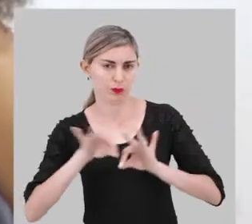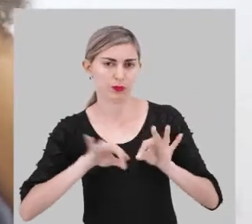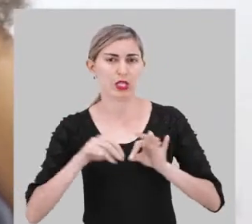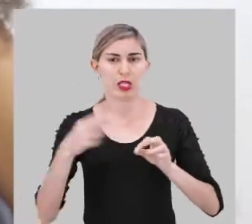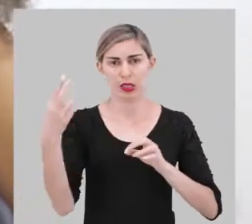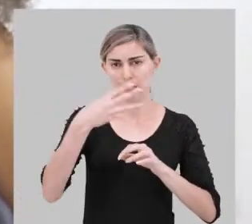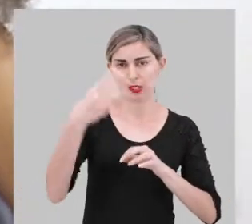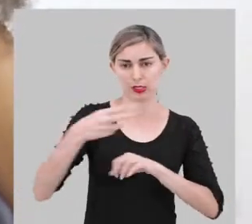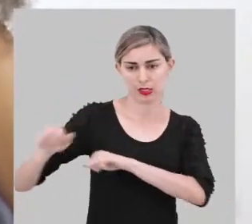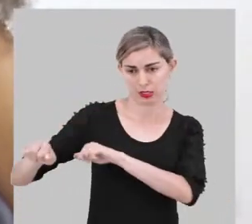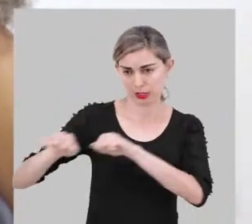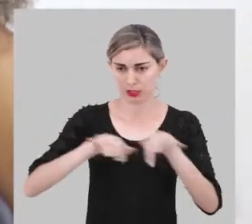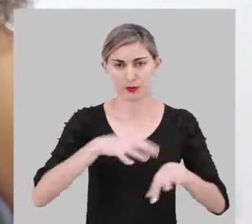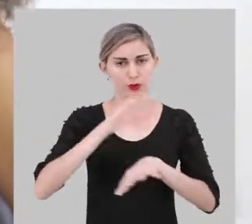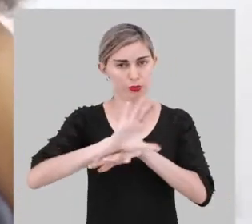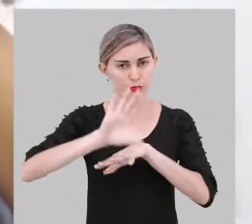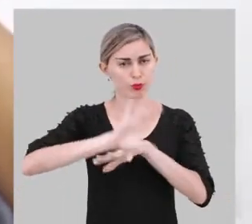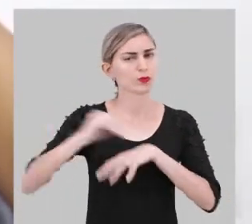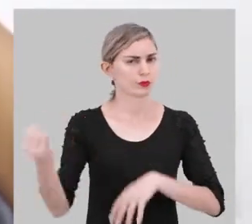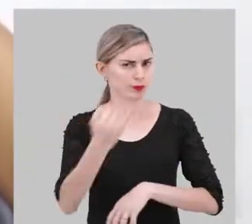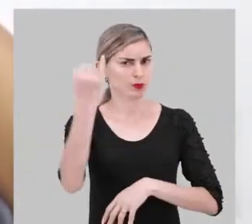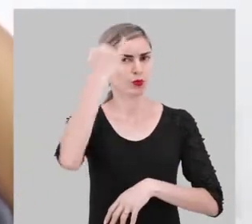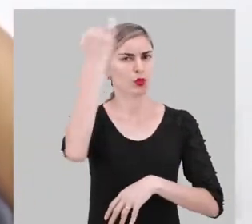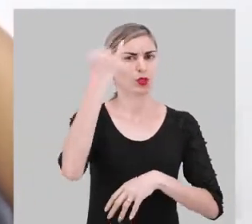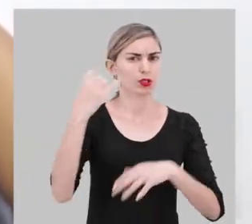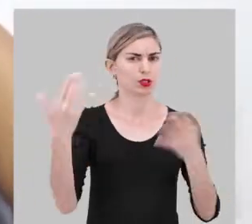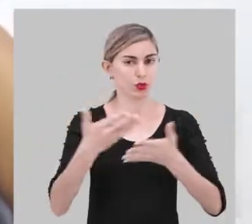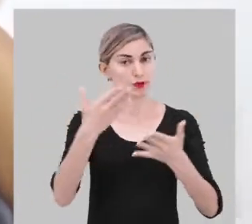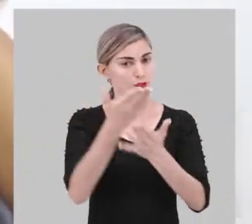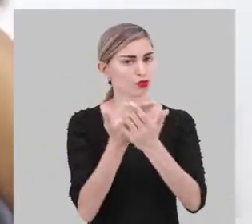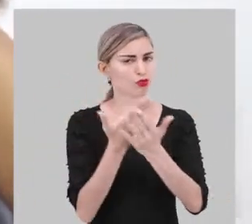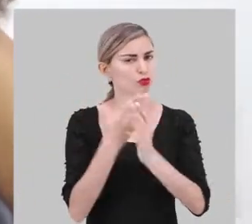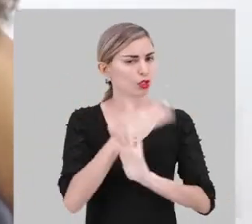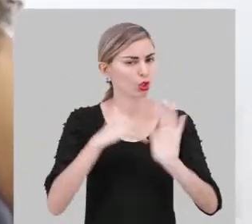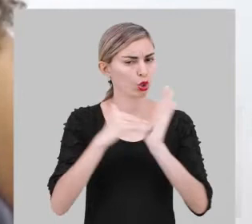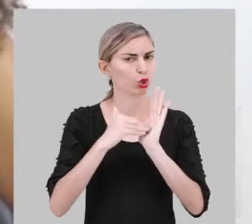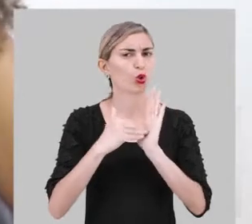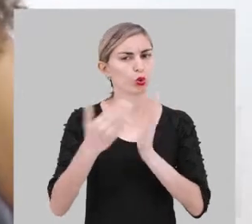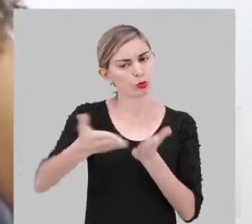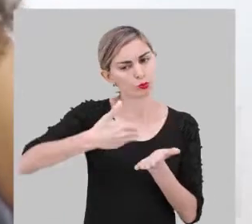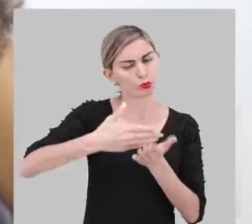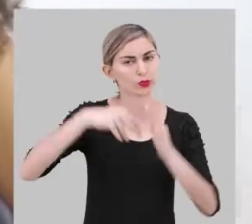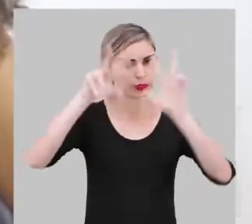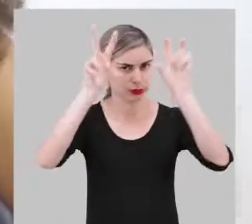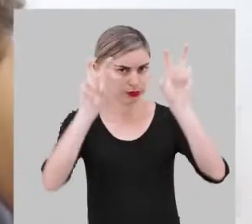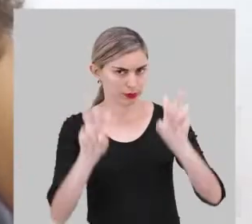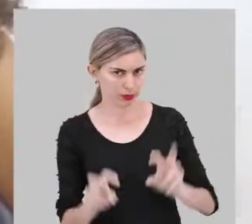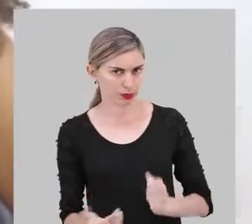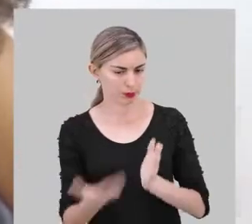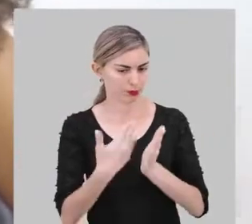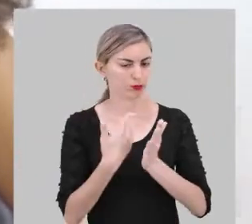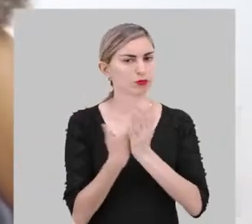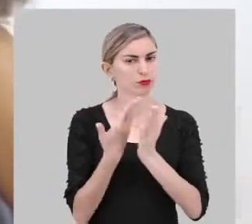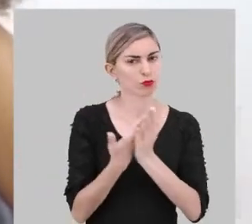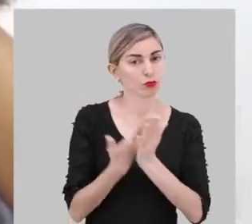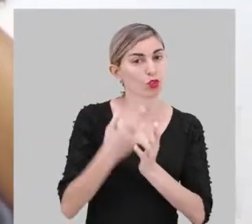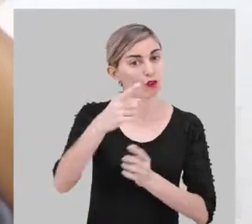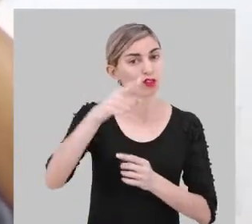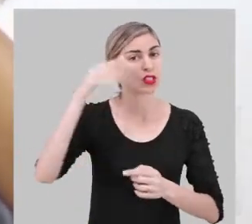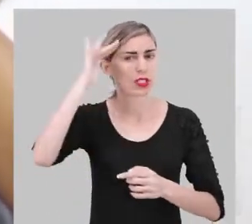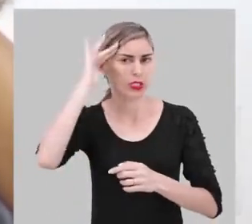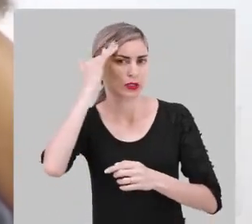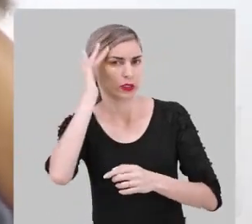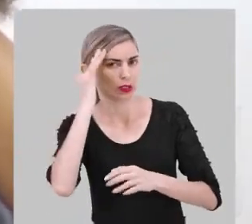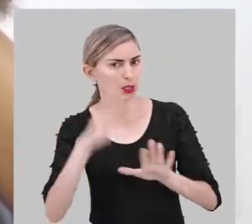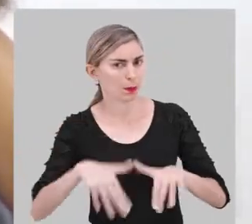na terceira semana do curso e é muito importante que até agora vocês tenham estudado todo o assunto do caderno de estudos para que vocês